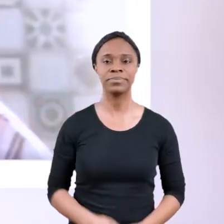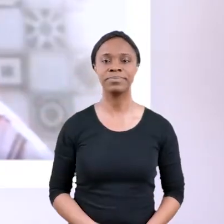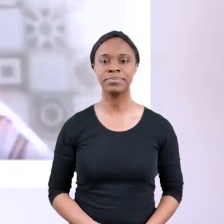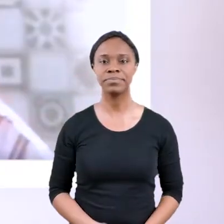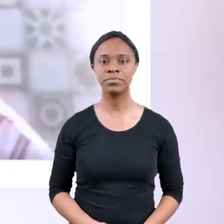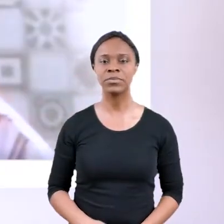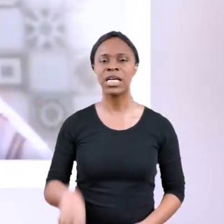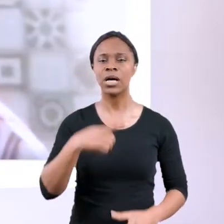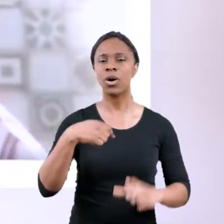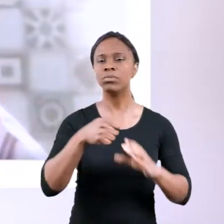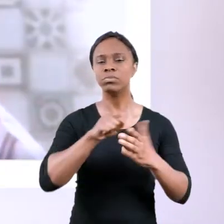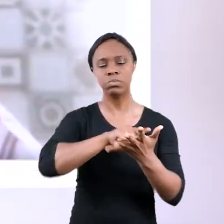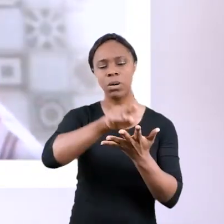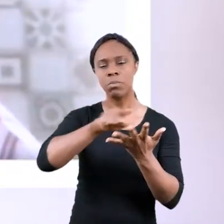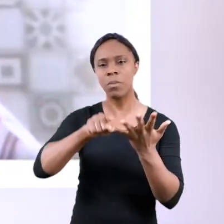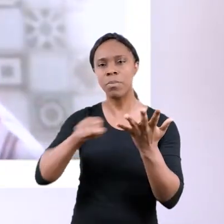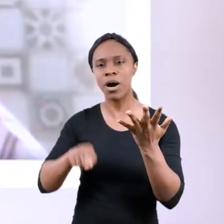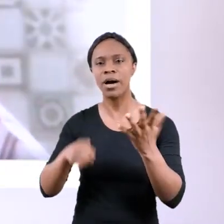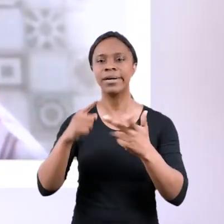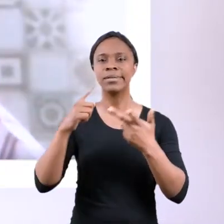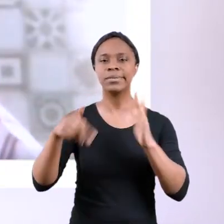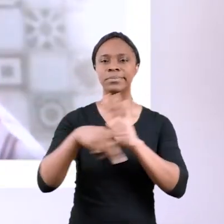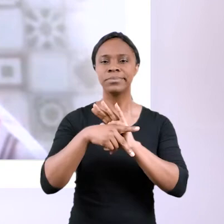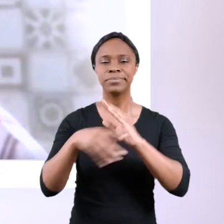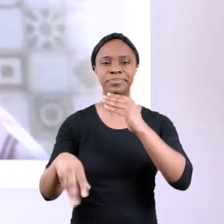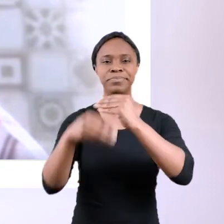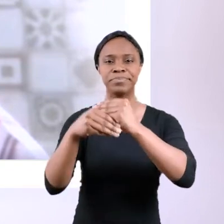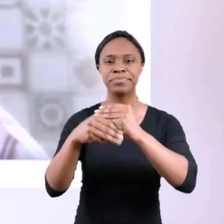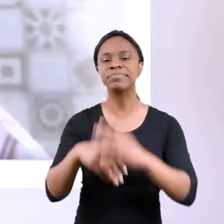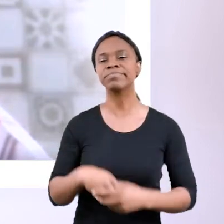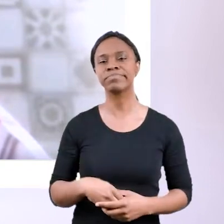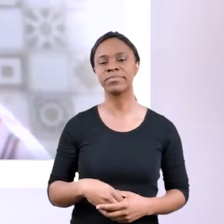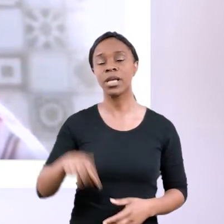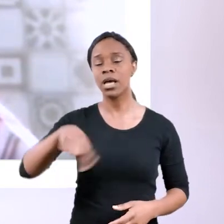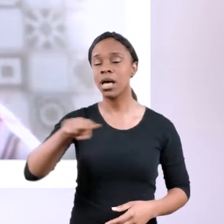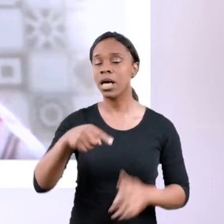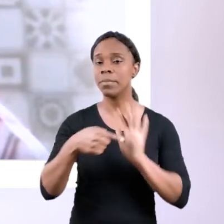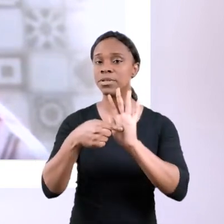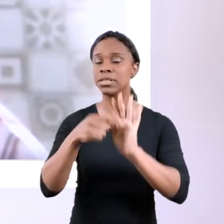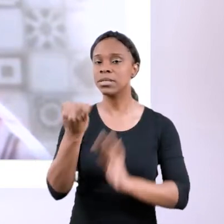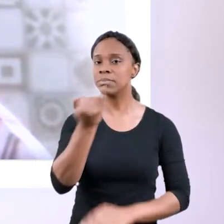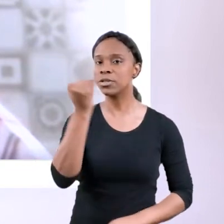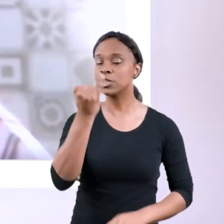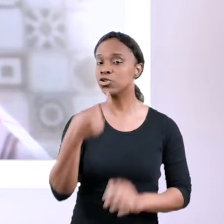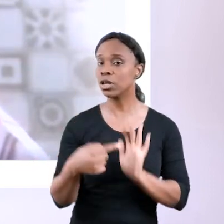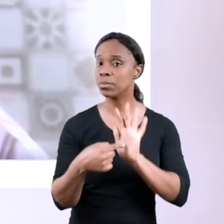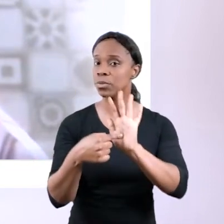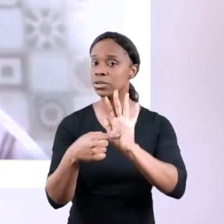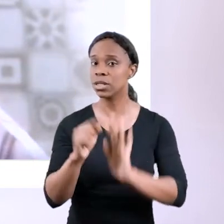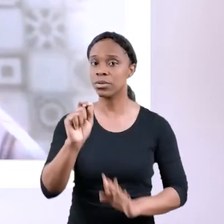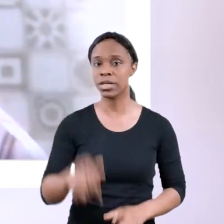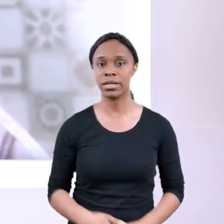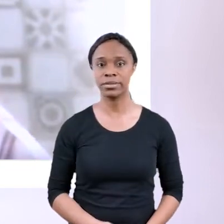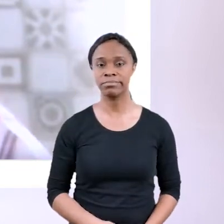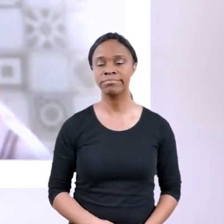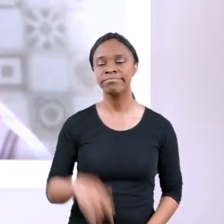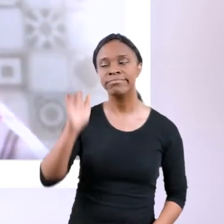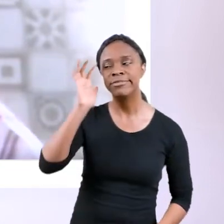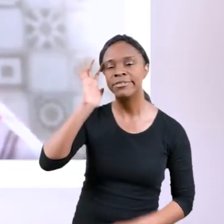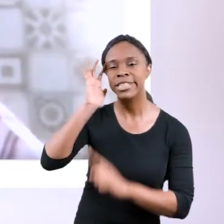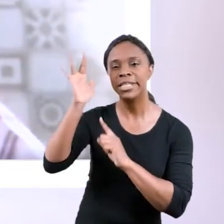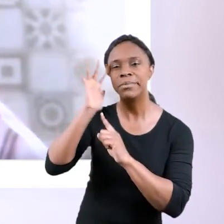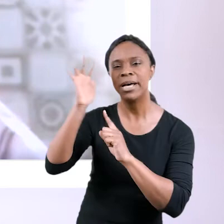aspectos adicionais, um que eu considero que é muito importante, eu quero destacar, é a questão do